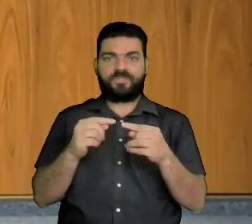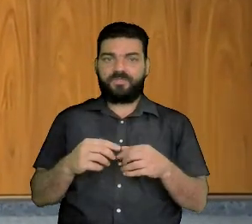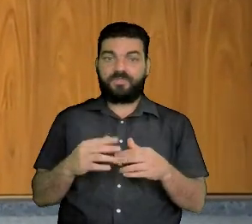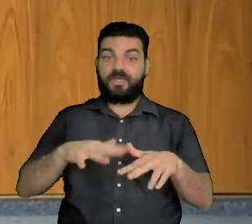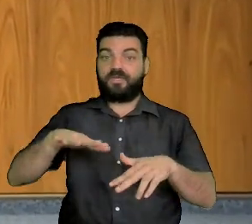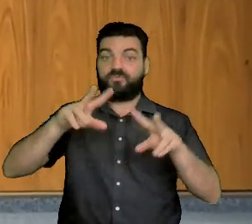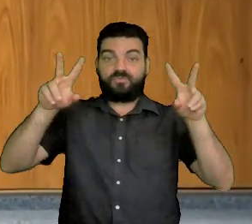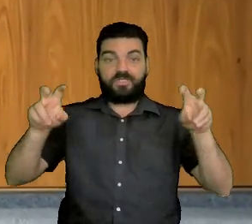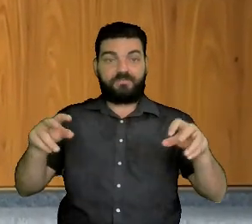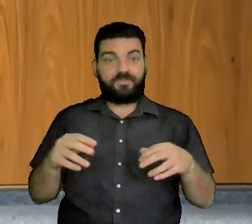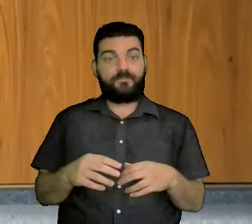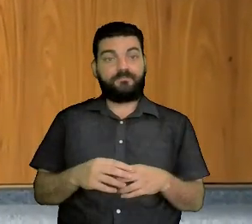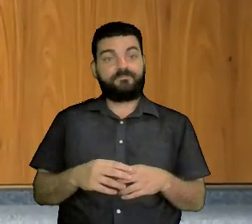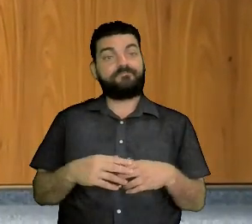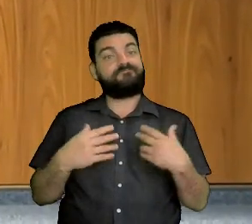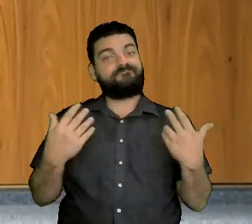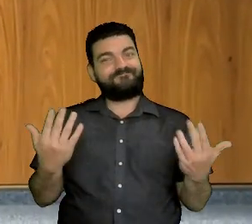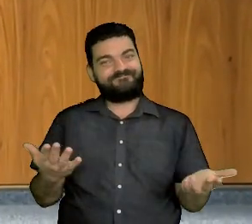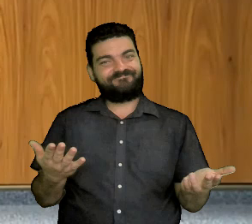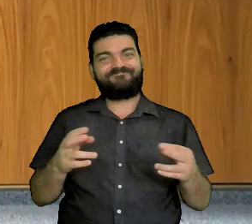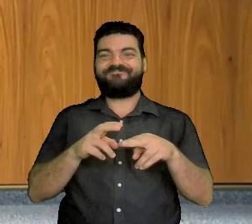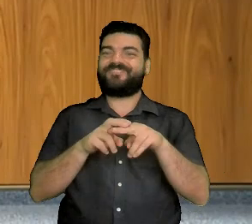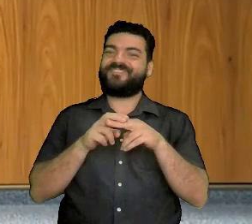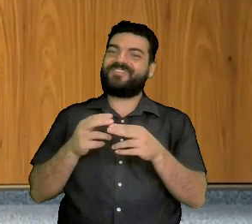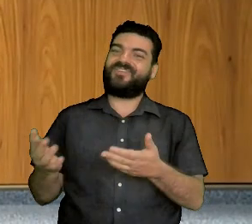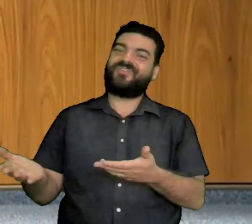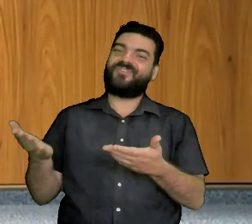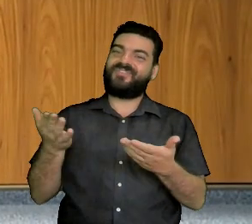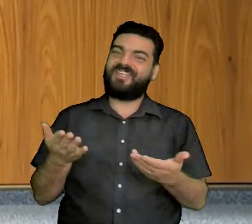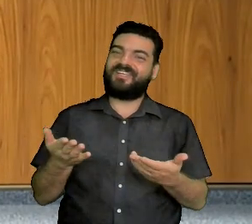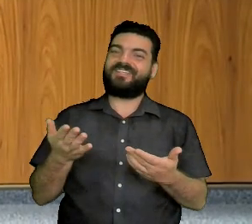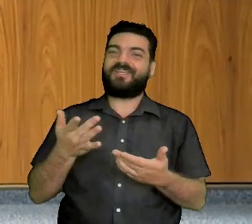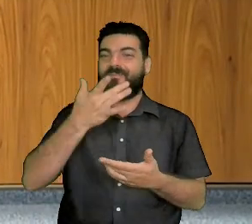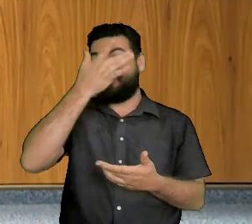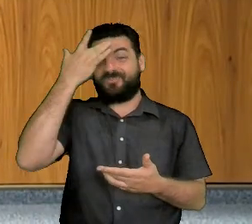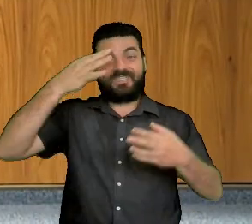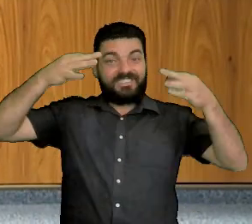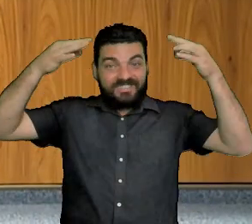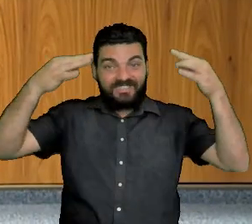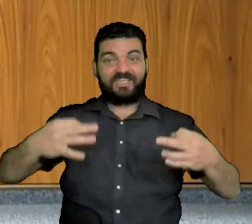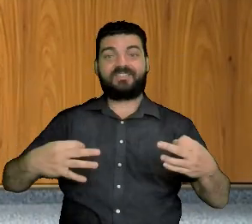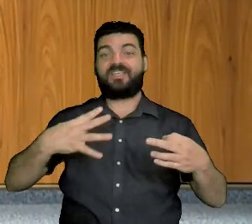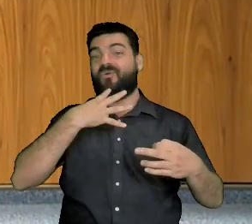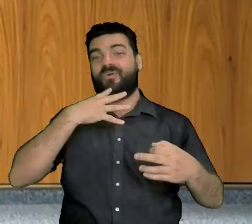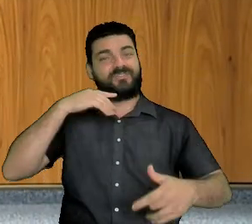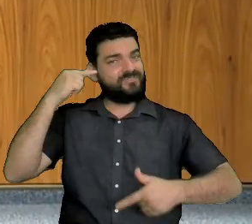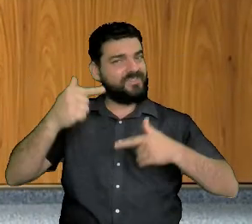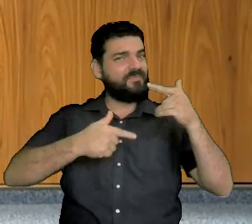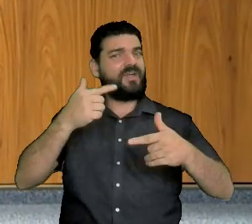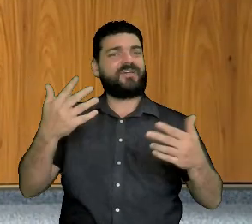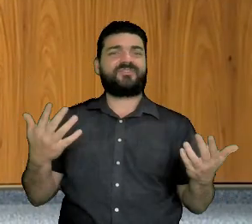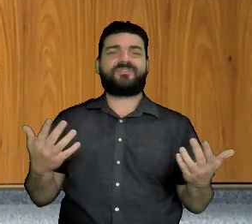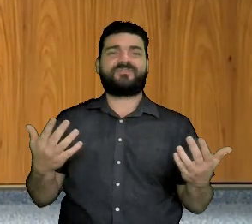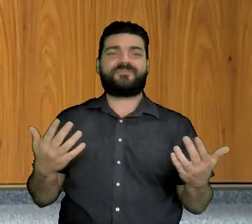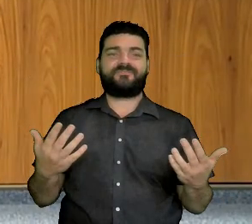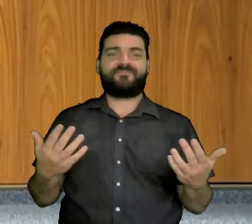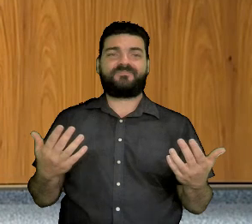tema. Então, nada melhor do que estarmos aqui com as pessoas envolvidas no trato dessa questão,